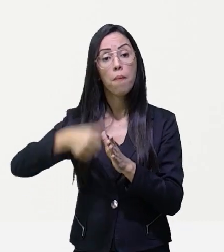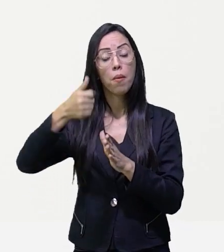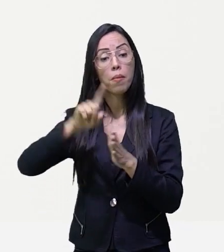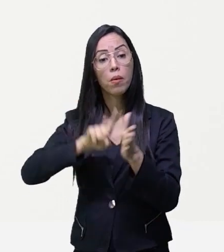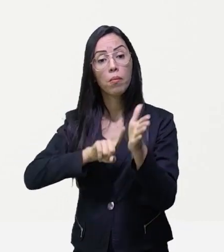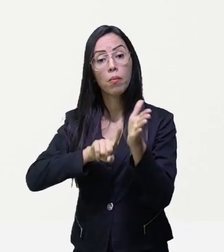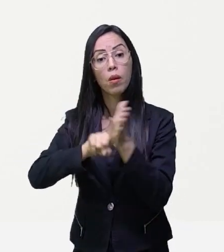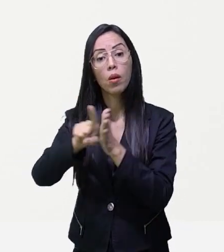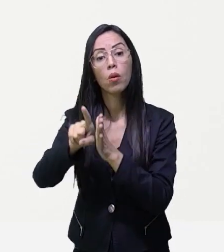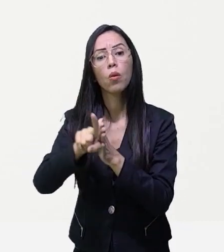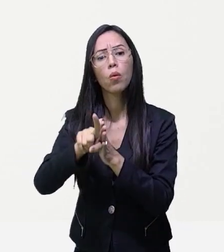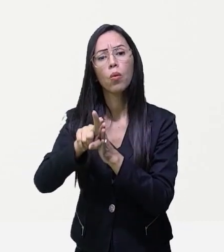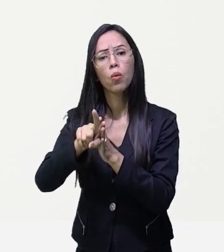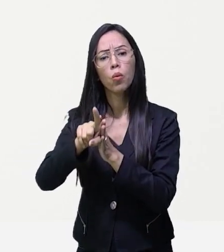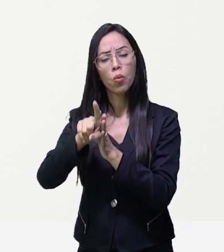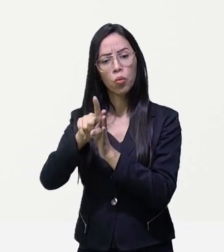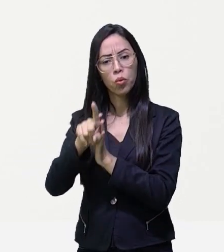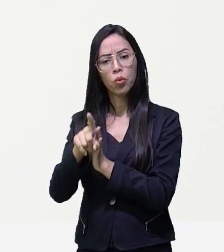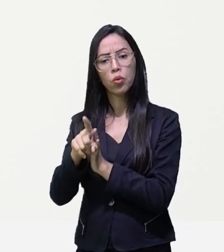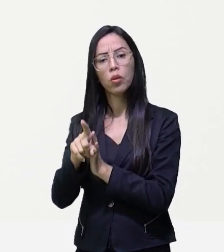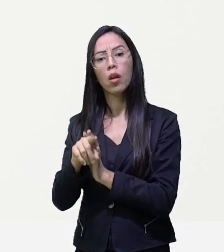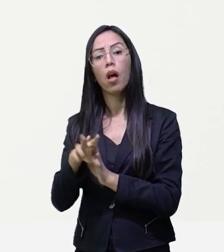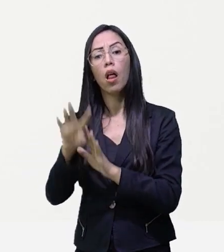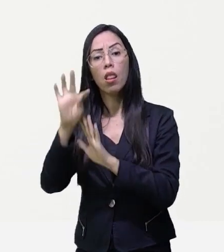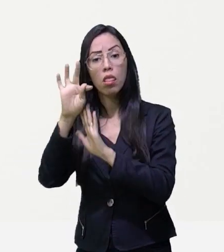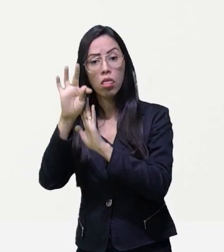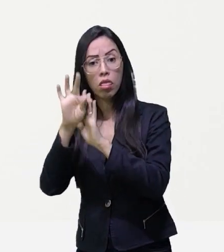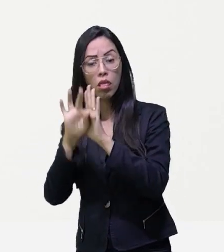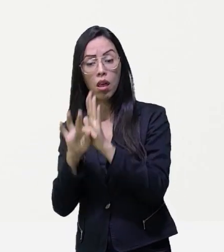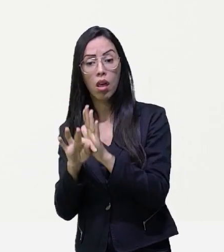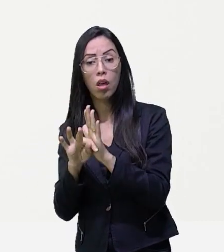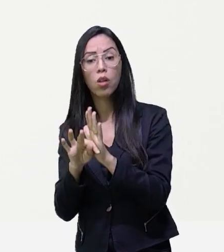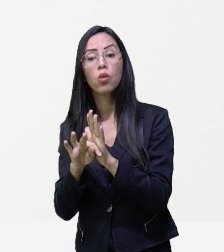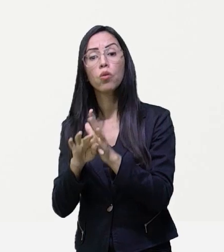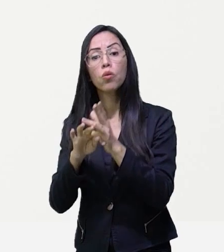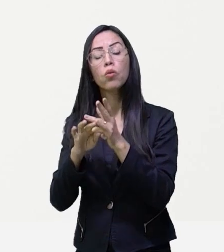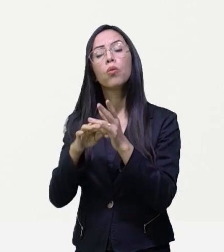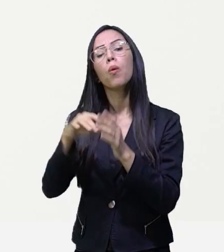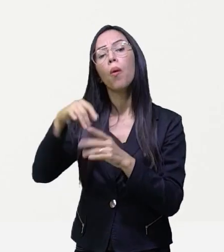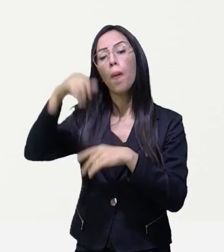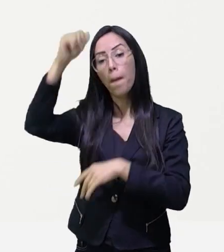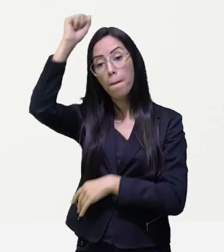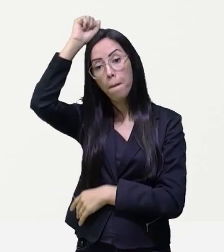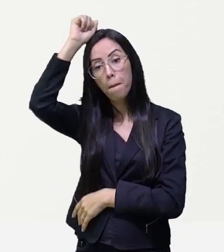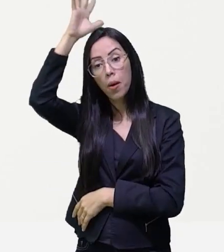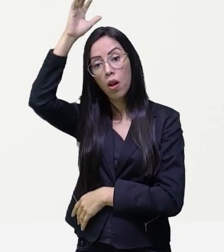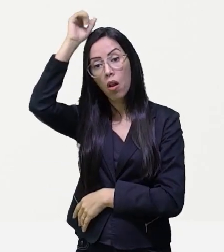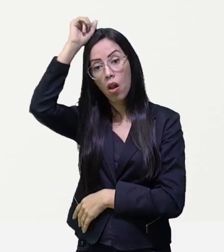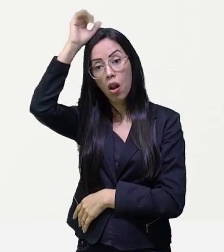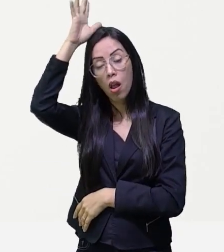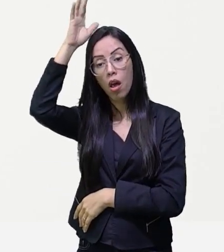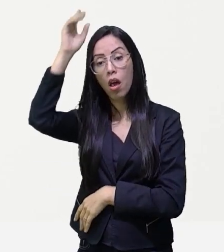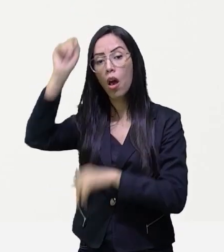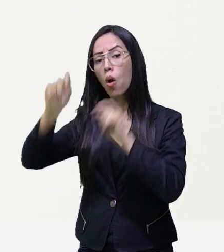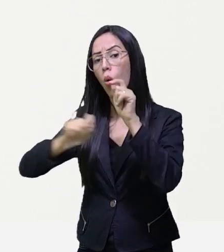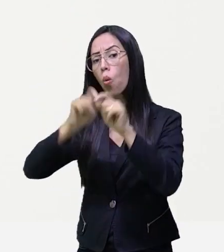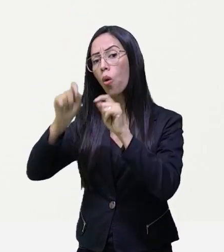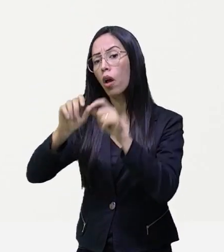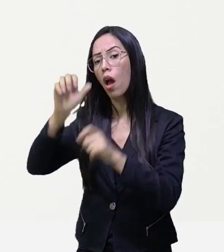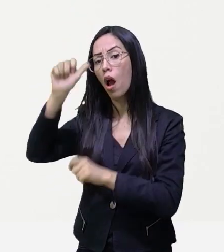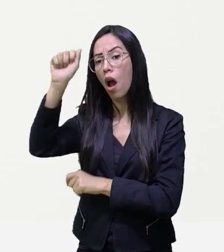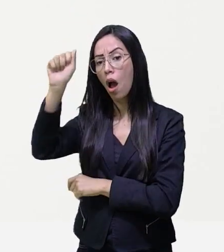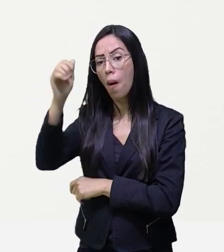de acordo com o texto, baleias são, letra A, peixes, letra